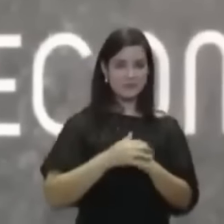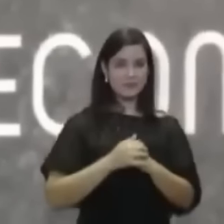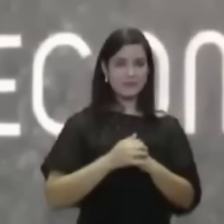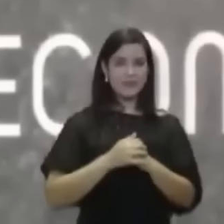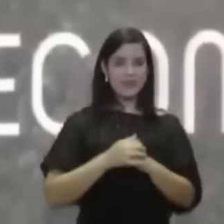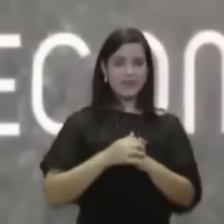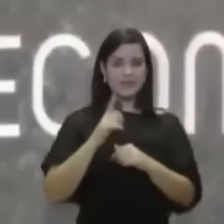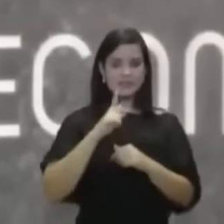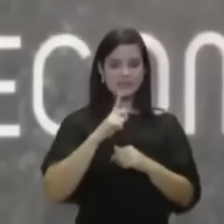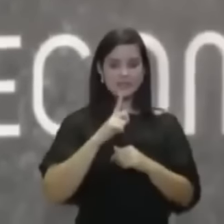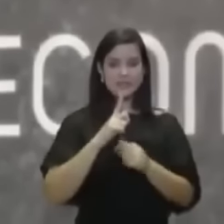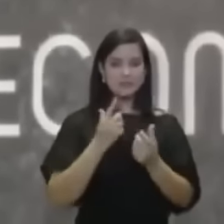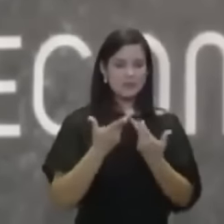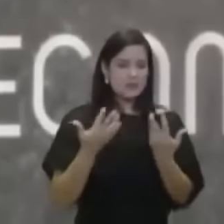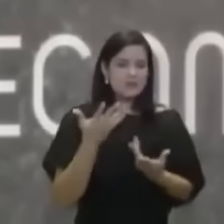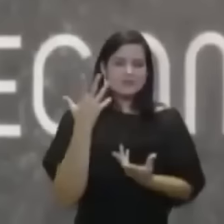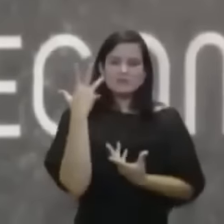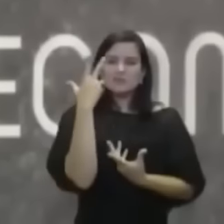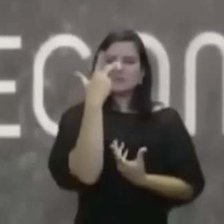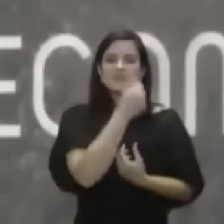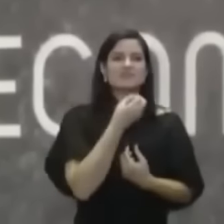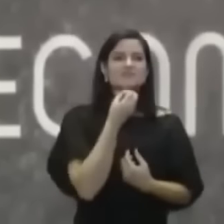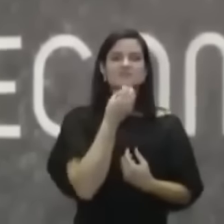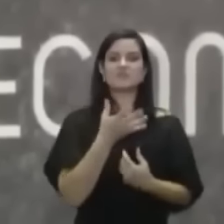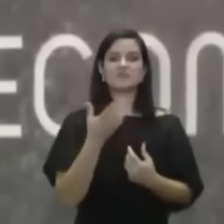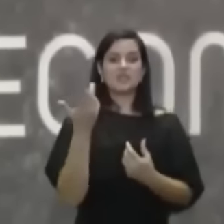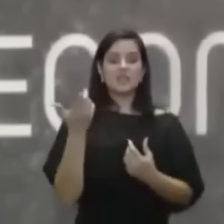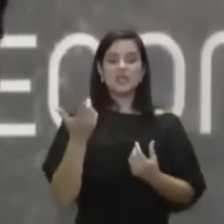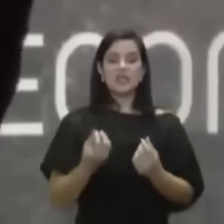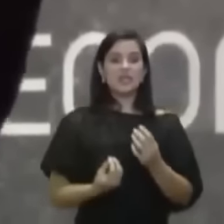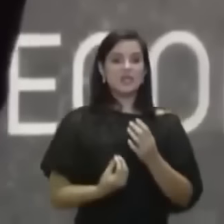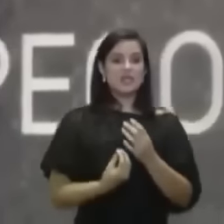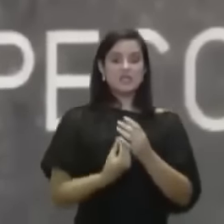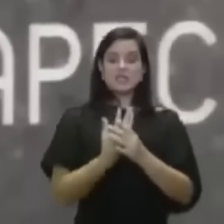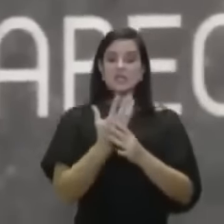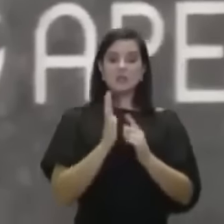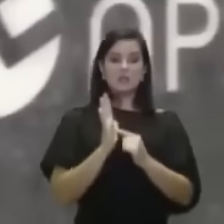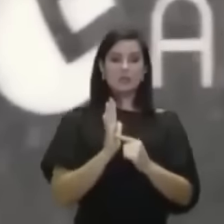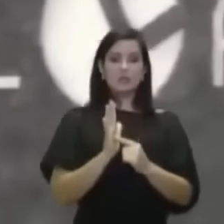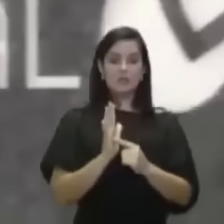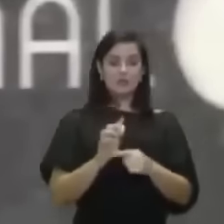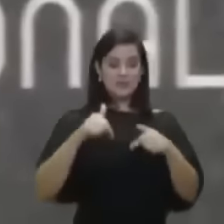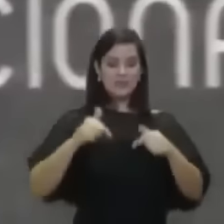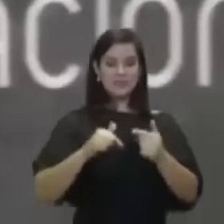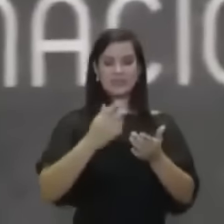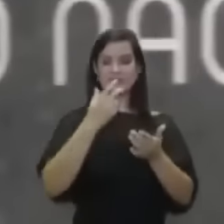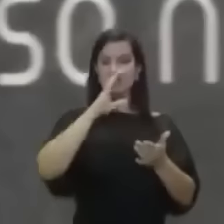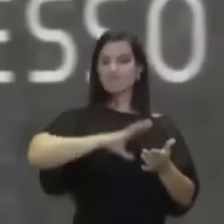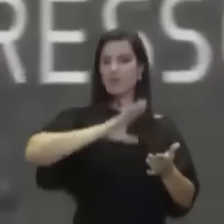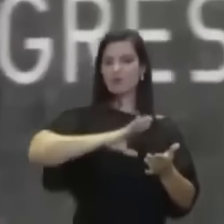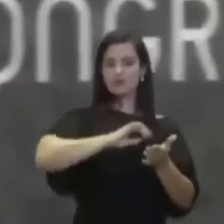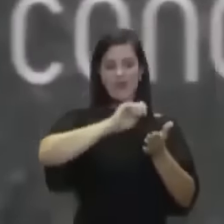há uma riqueza e beleza nesse texto no grego que não transpira e nem transborda para a língua portuguesa de forma tão clara.